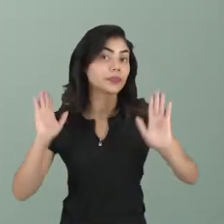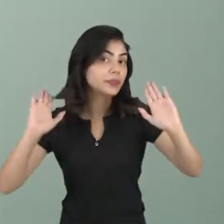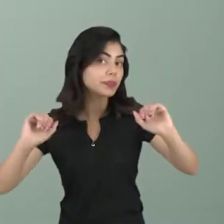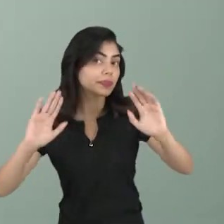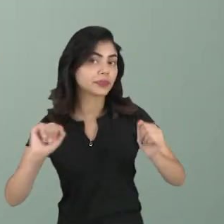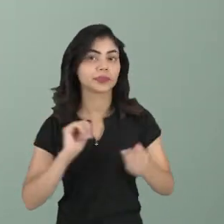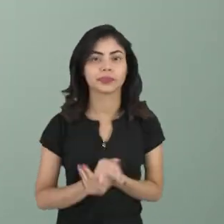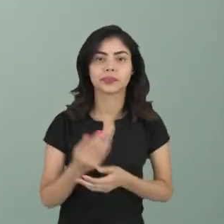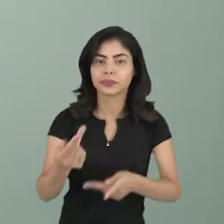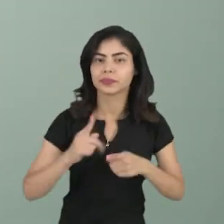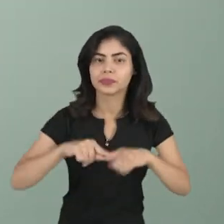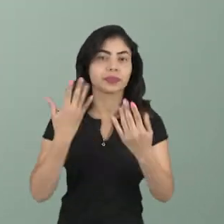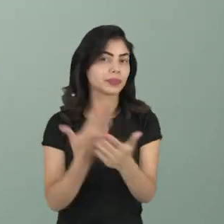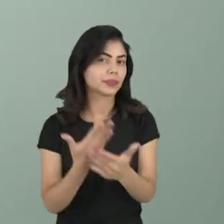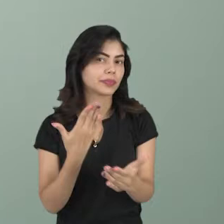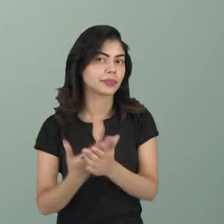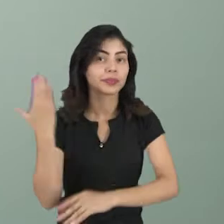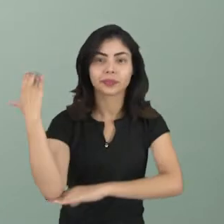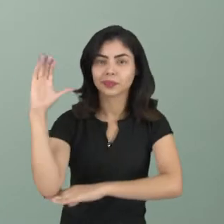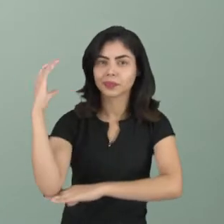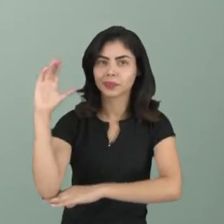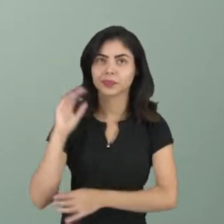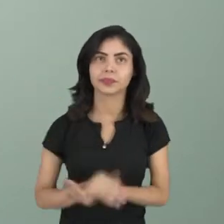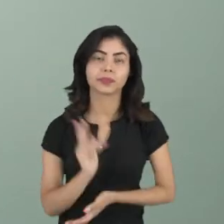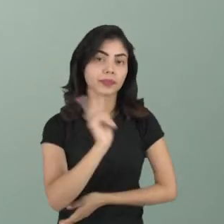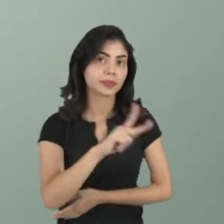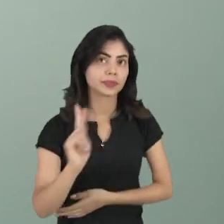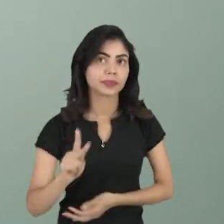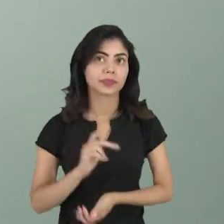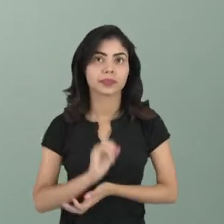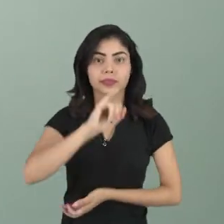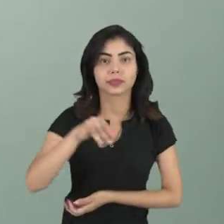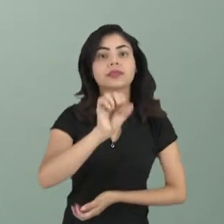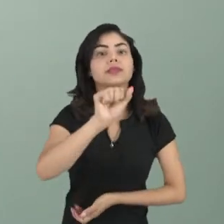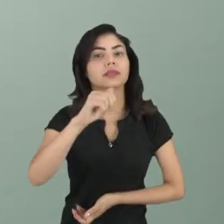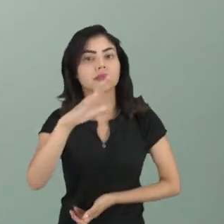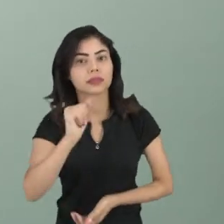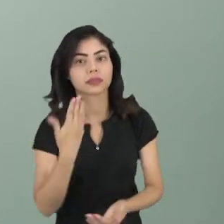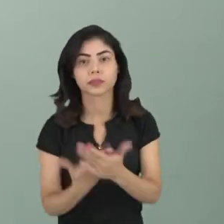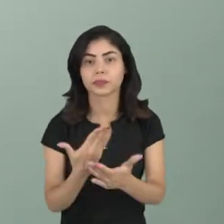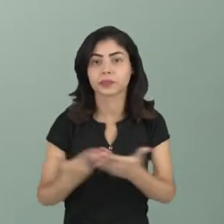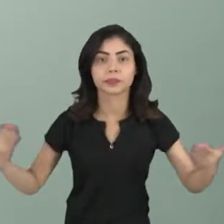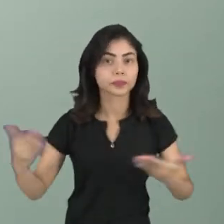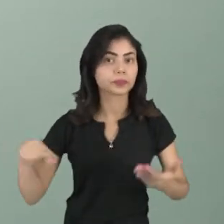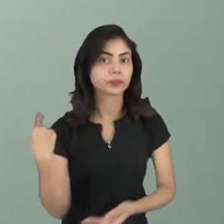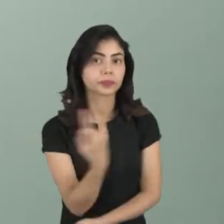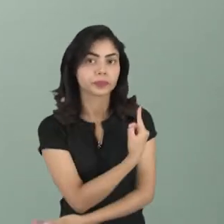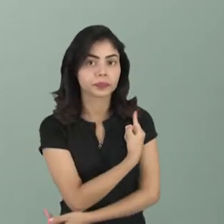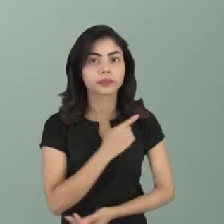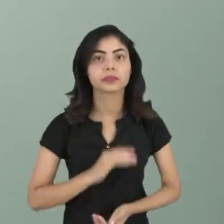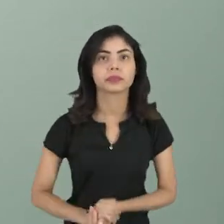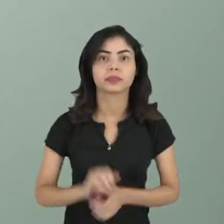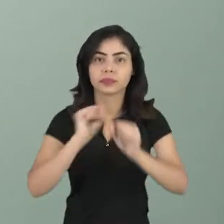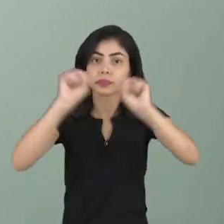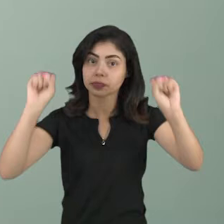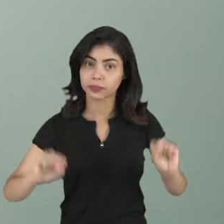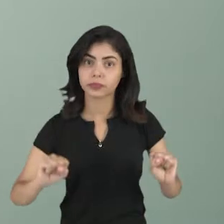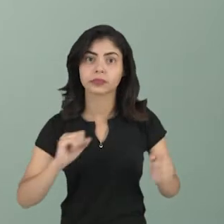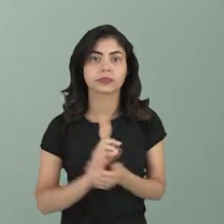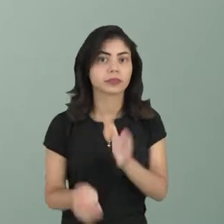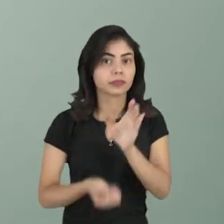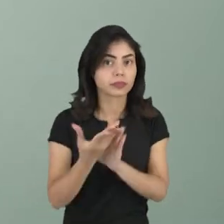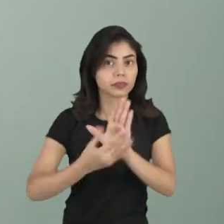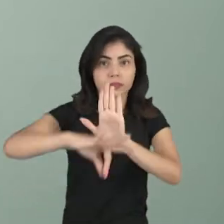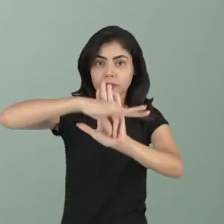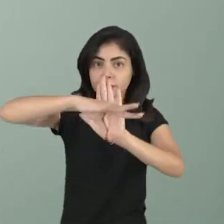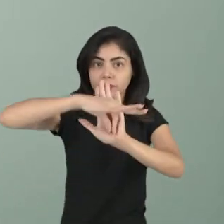Olá, bem-vindos a mais uma aula de ciências. Eu sou a professora Jéssica e na aula de hoje nós vamos conversar sobre o sistema